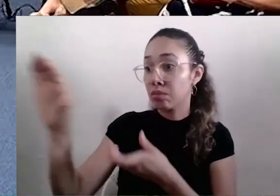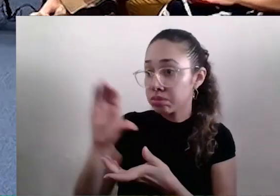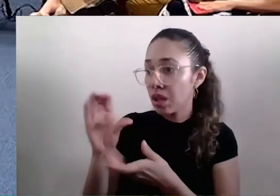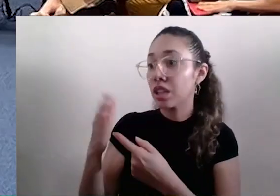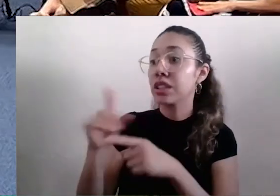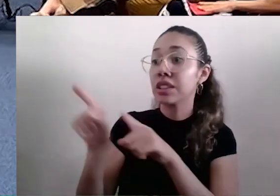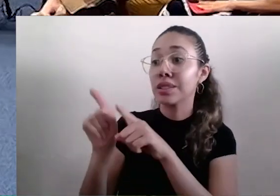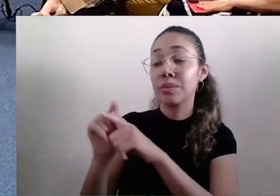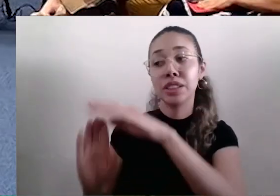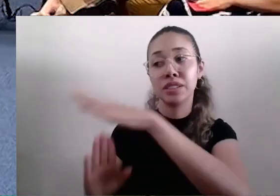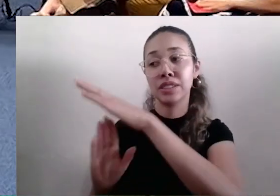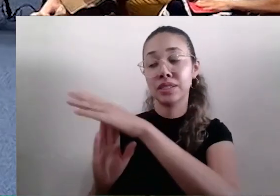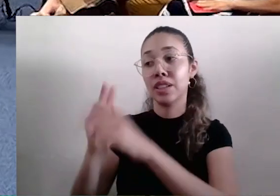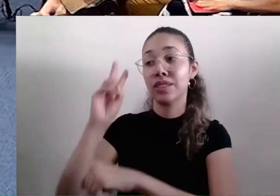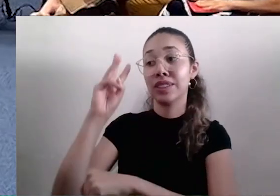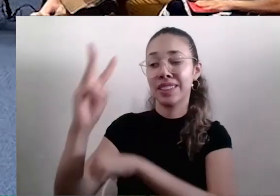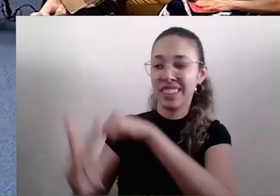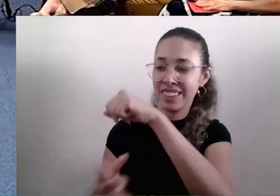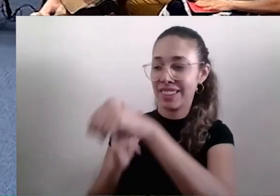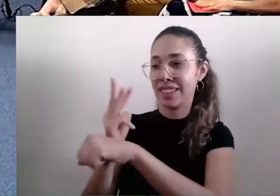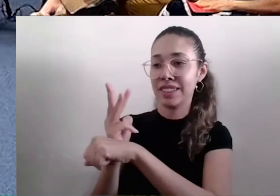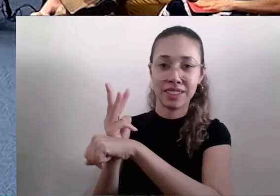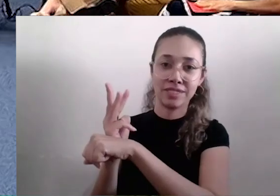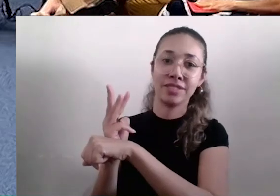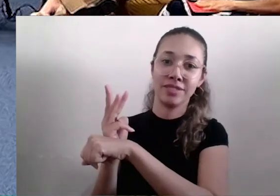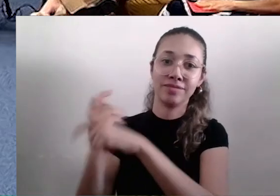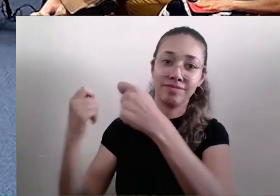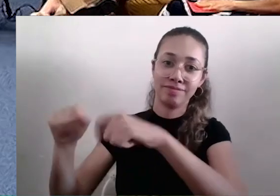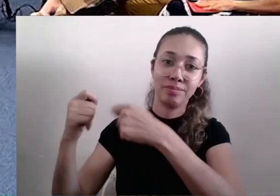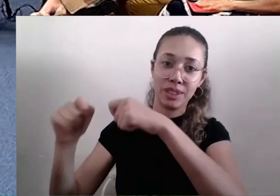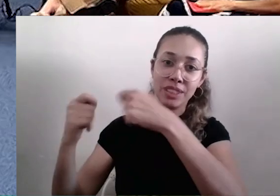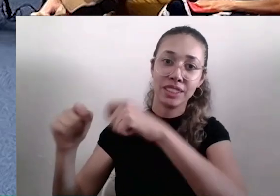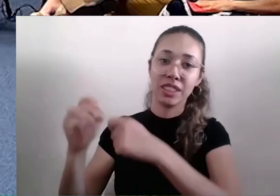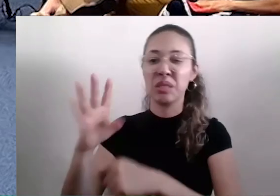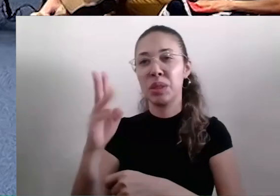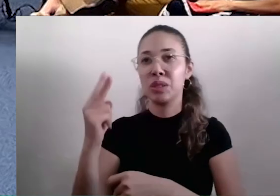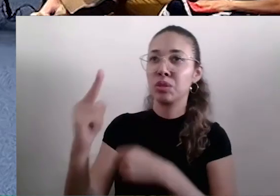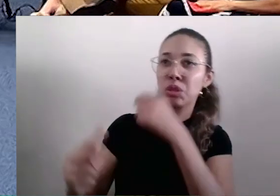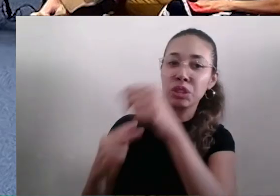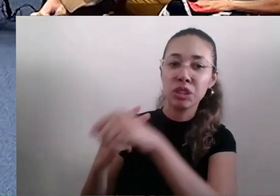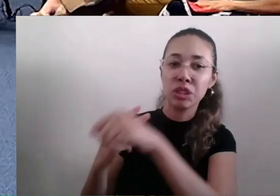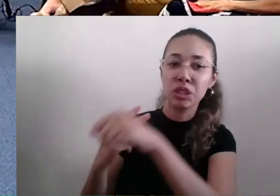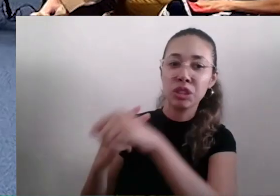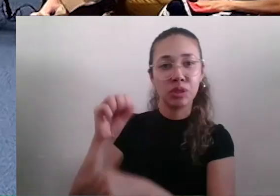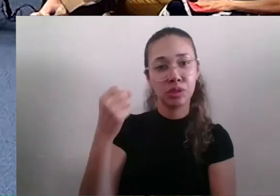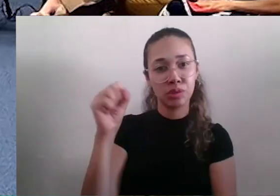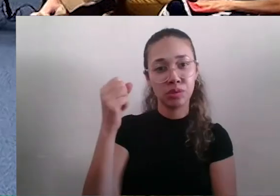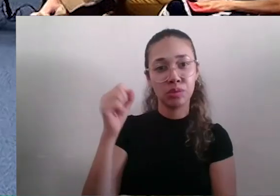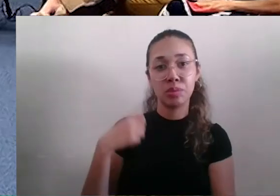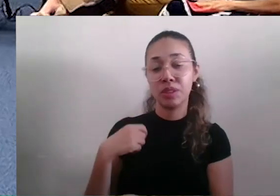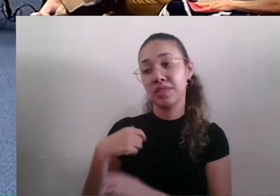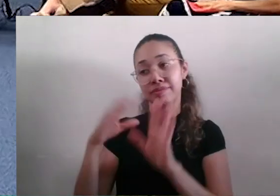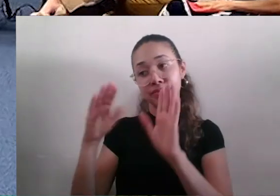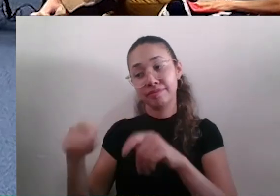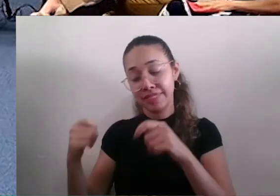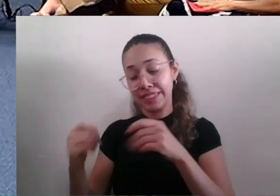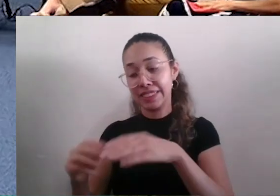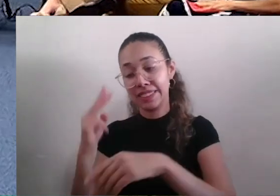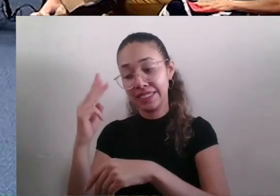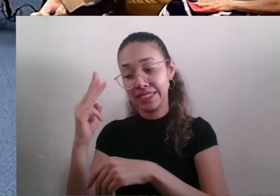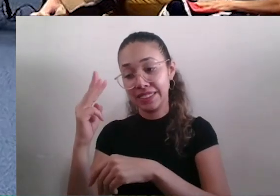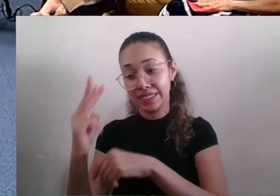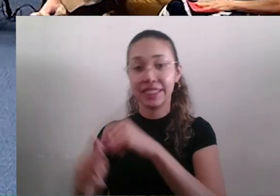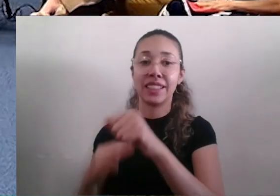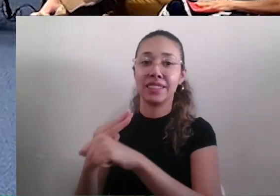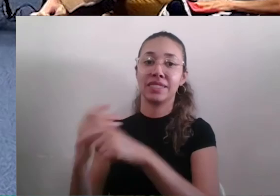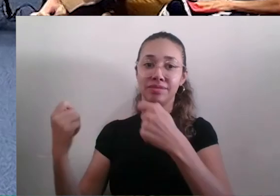foi 2 anos e 8 meses na verdade é esse é o tempo que a gente precisa não não tem como apressar não tem problema que questão do racismo no Brasil